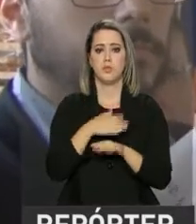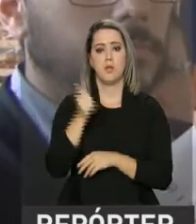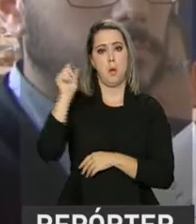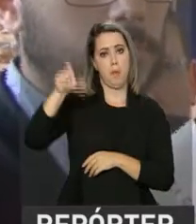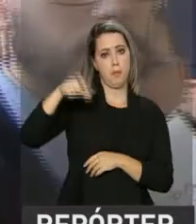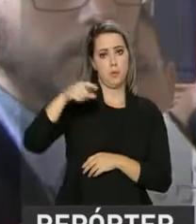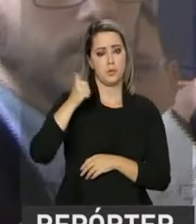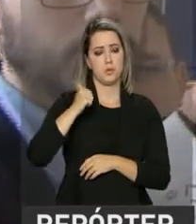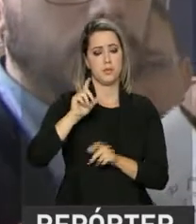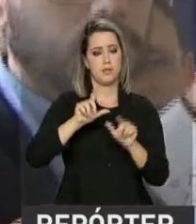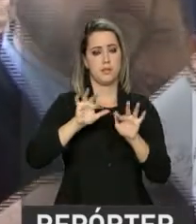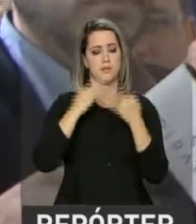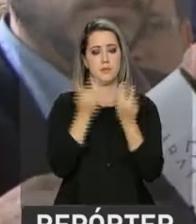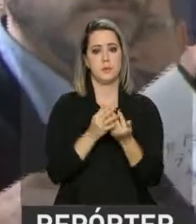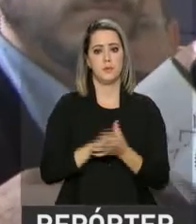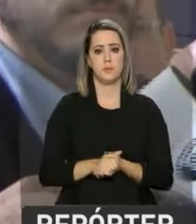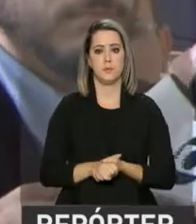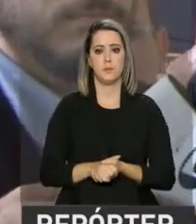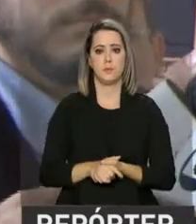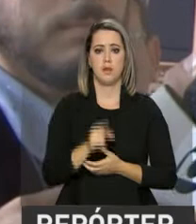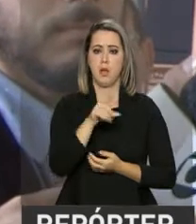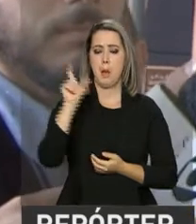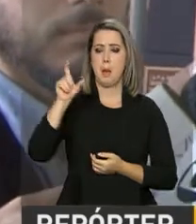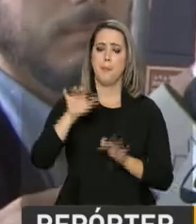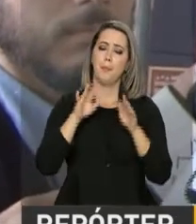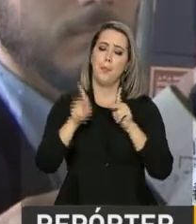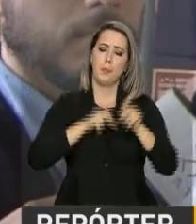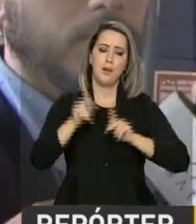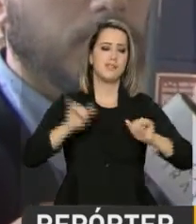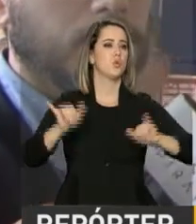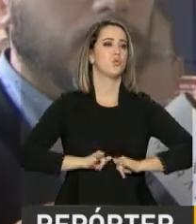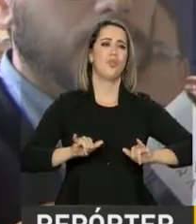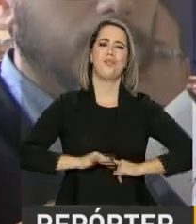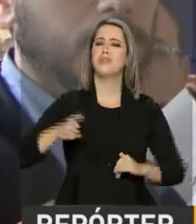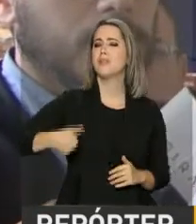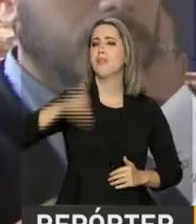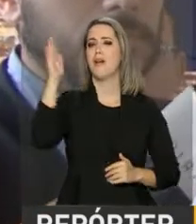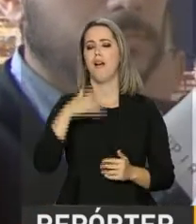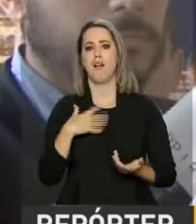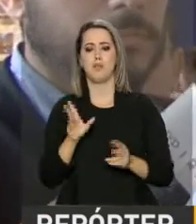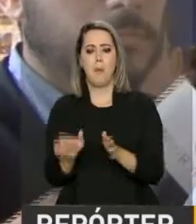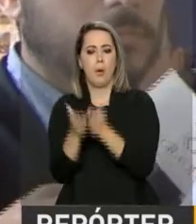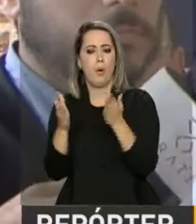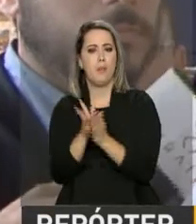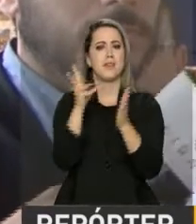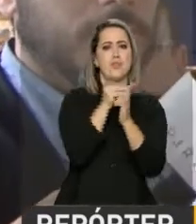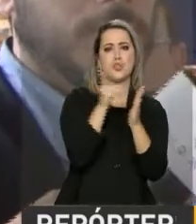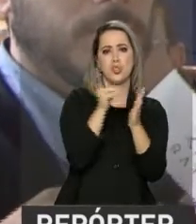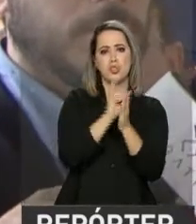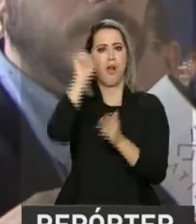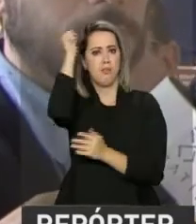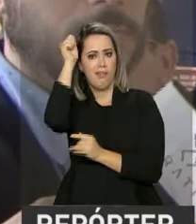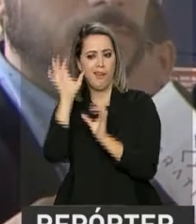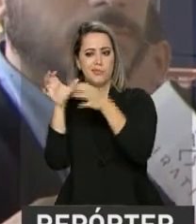Bolsa Família antecipado. Essa população mais vulnerável é que sofre mais, os mais pobres, os indígenas, os quilombolas. Esses nós